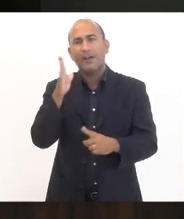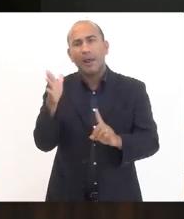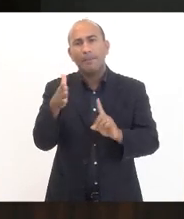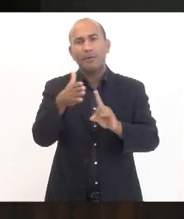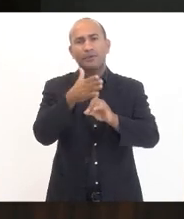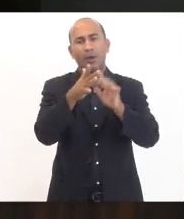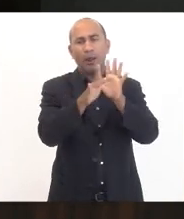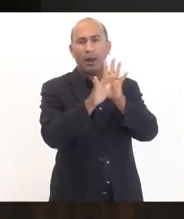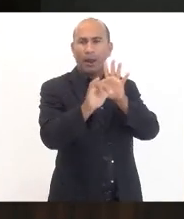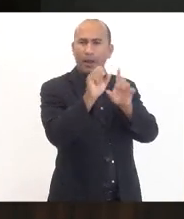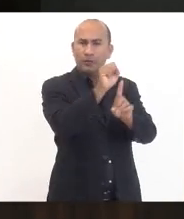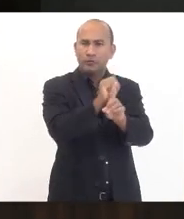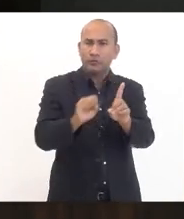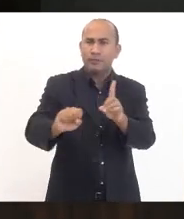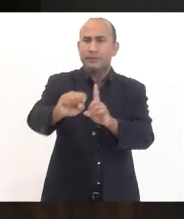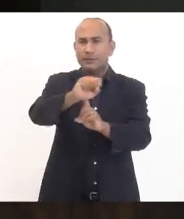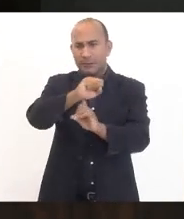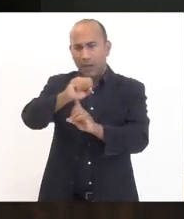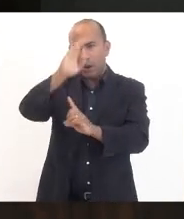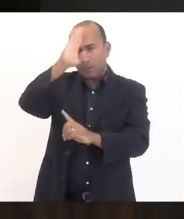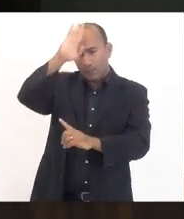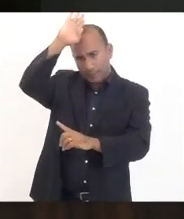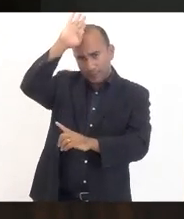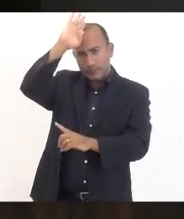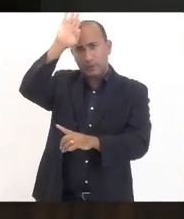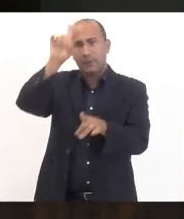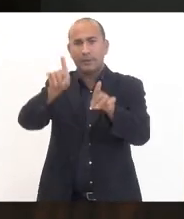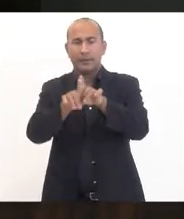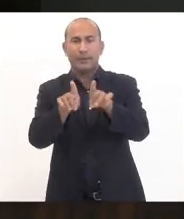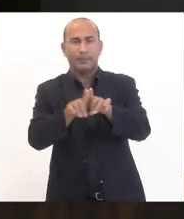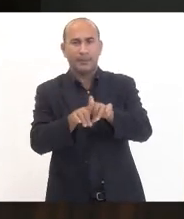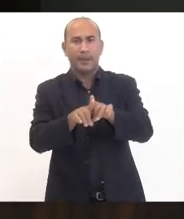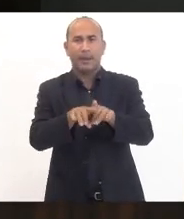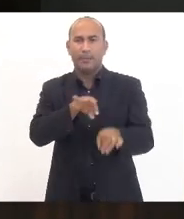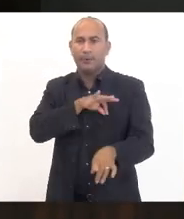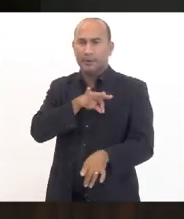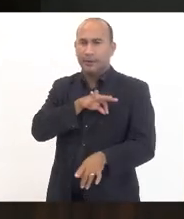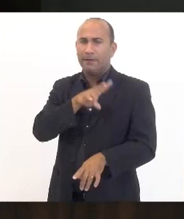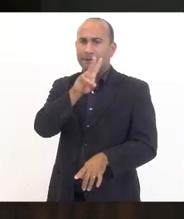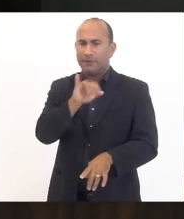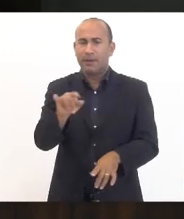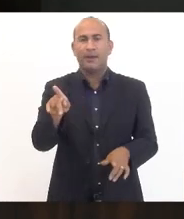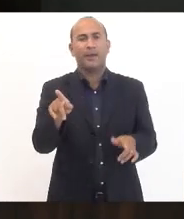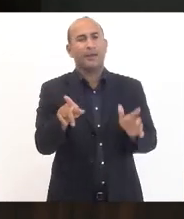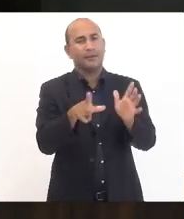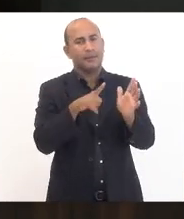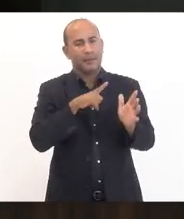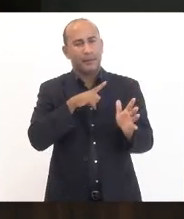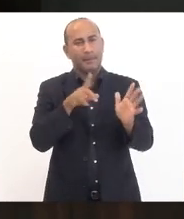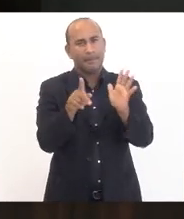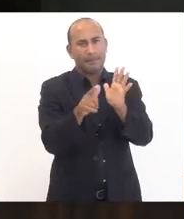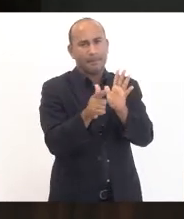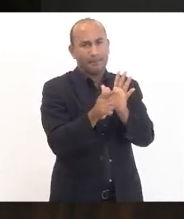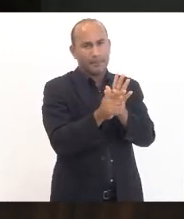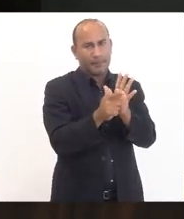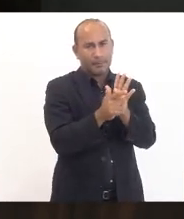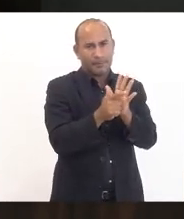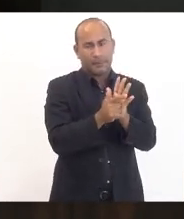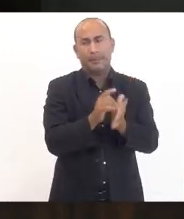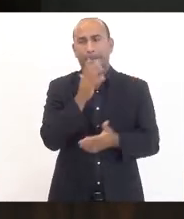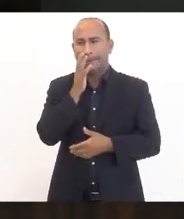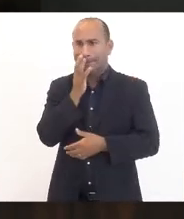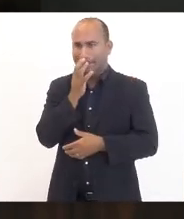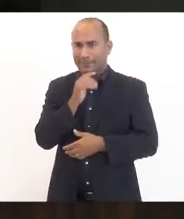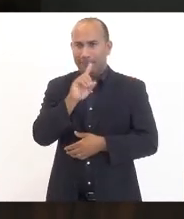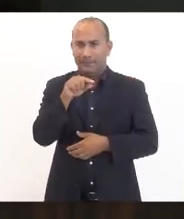Lei de Proteção Social dos Bombeiros Militares e Policiais Militares, estará na pauta na próxima terça para receber emenda e vamos deixar até